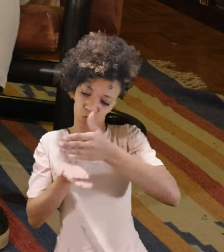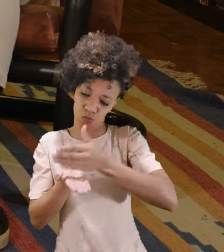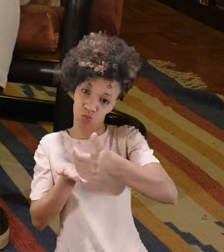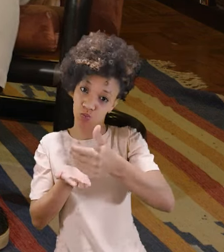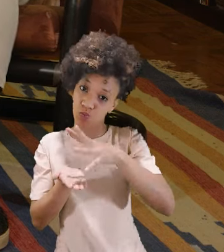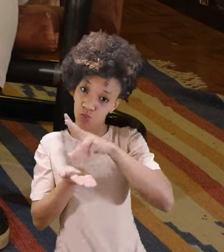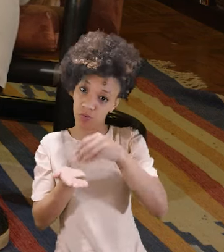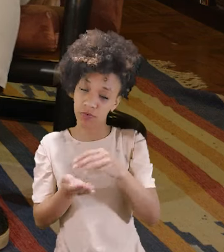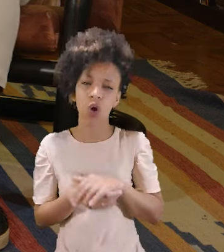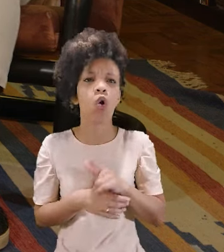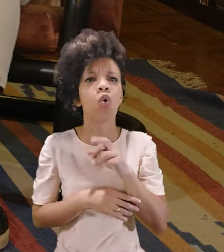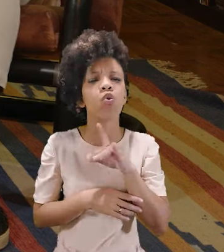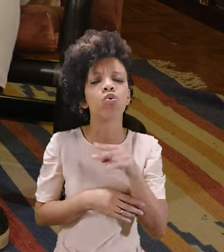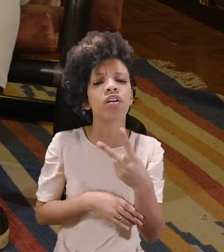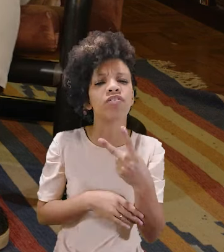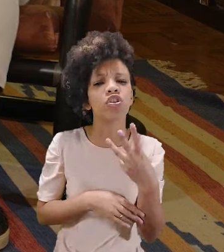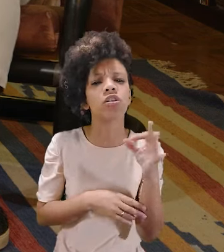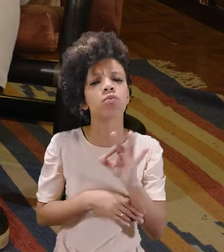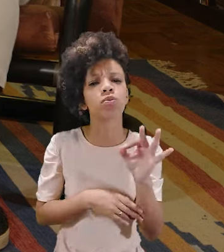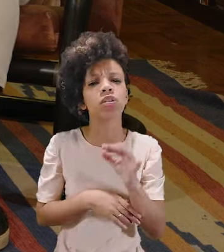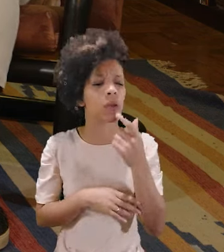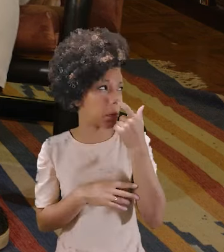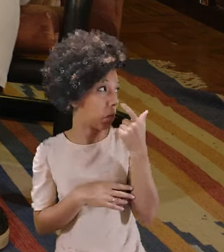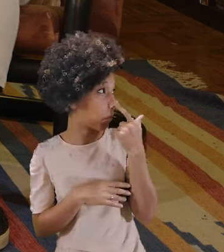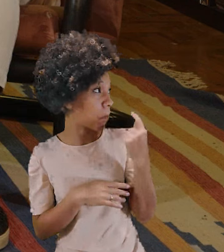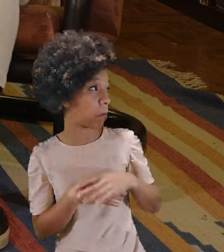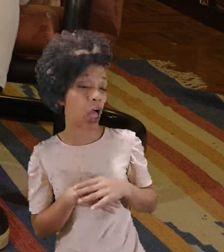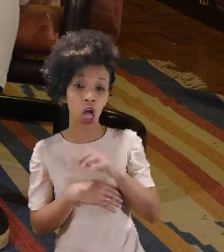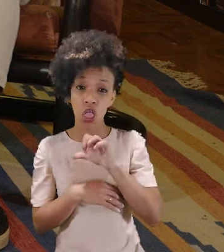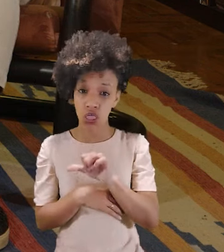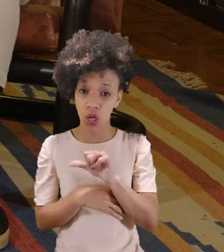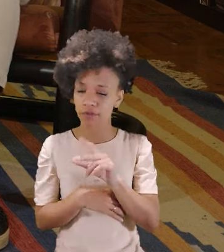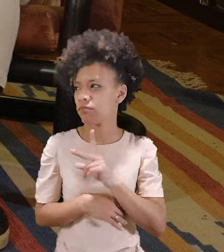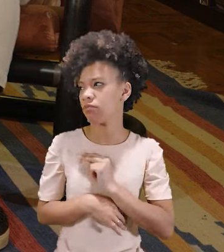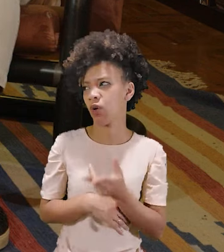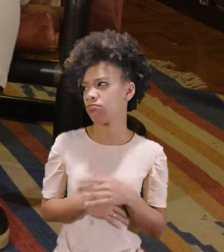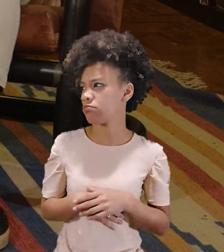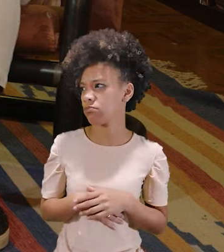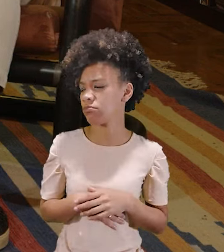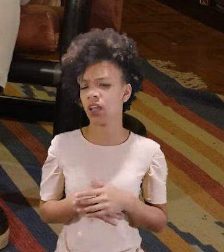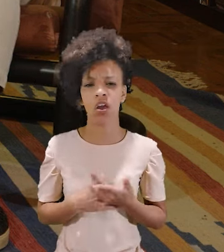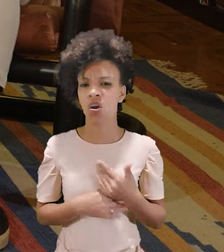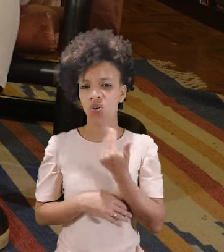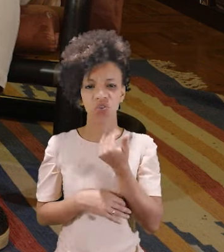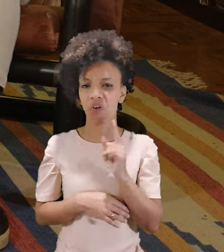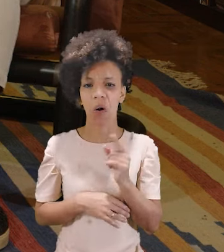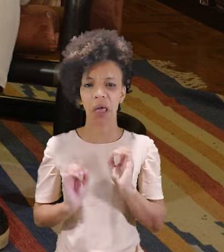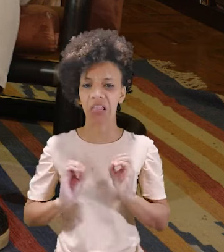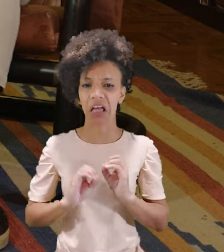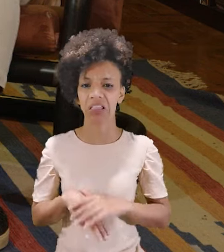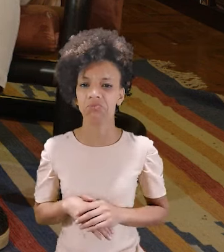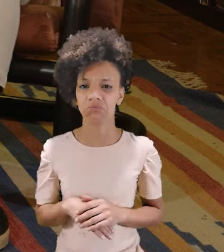né é um entender aí a gordura 23 por cento 19 gramas de maluco não vou nem almoçar